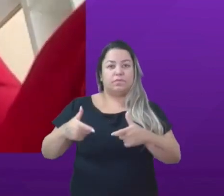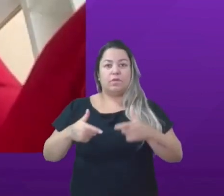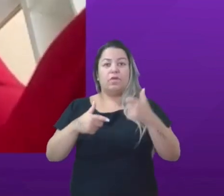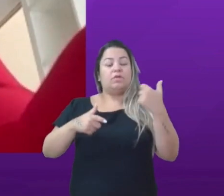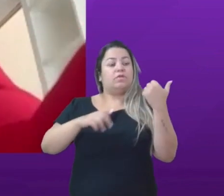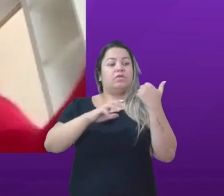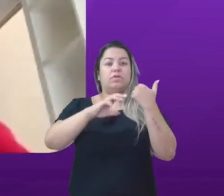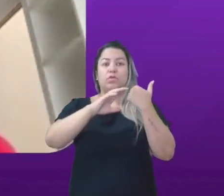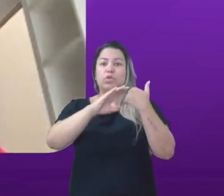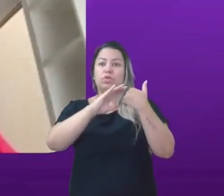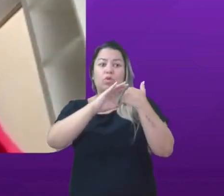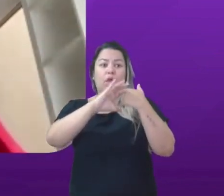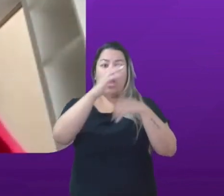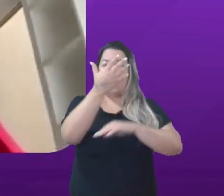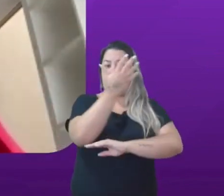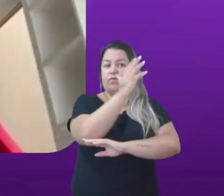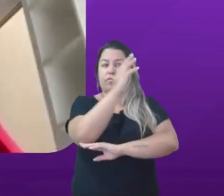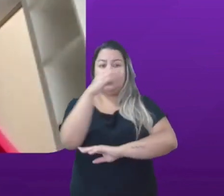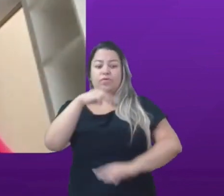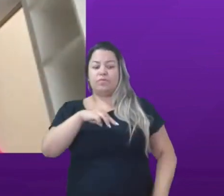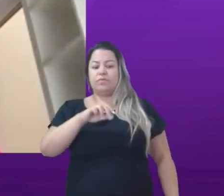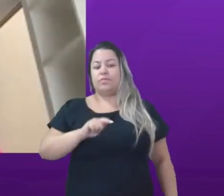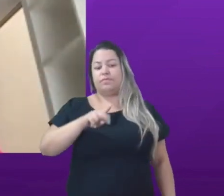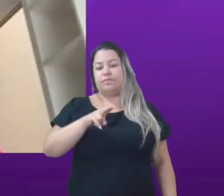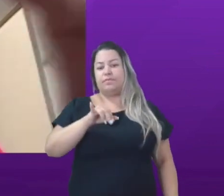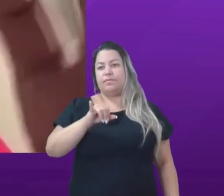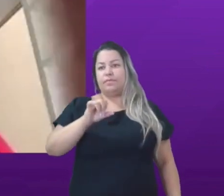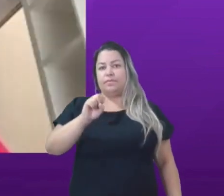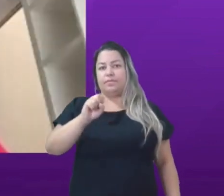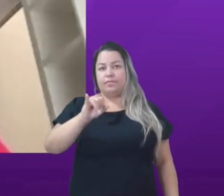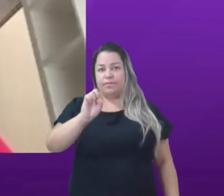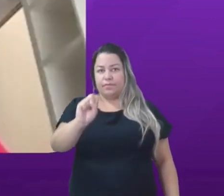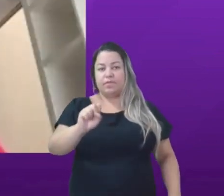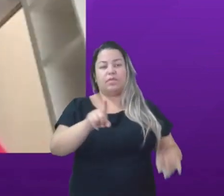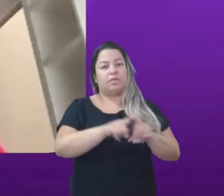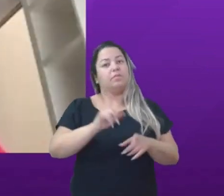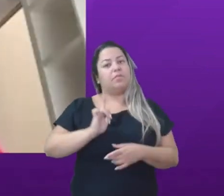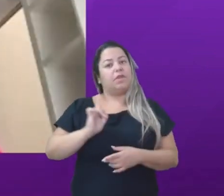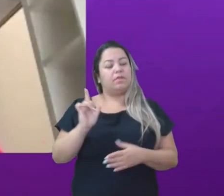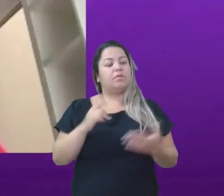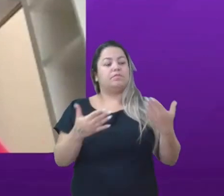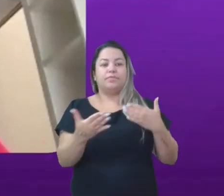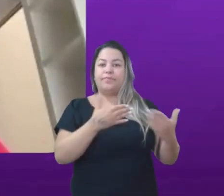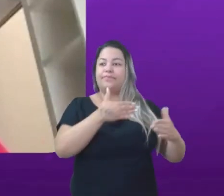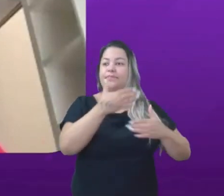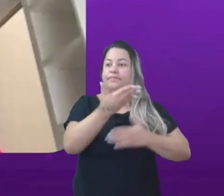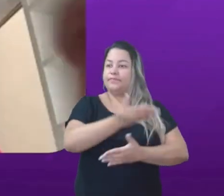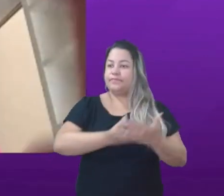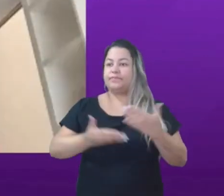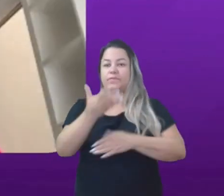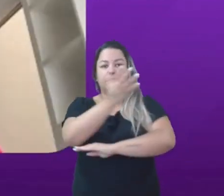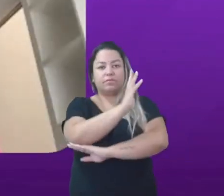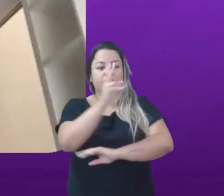manguezais, por meio desse cultivo sustentável, né? E isso gera uma interação com o meio ambiente, né?